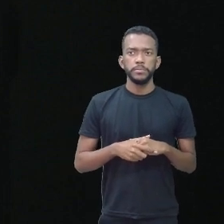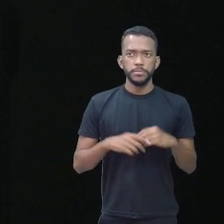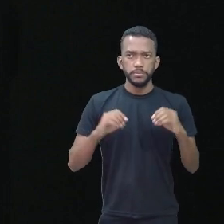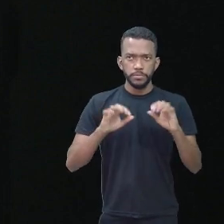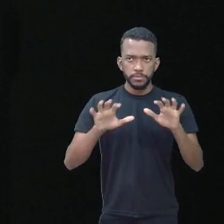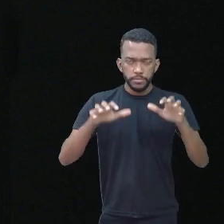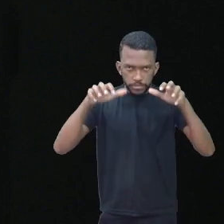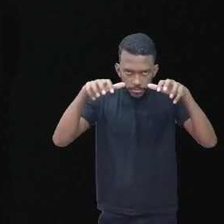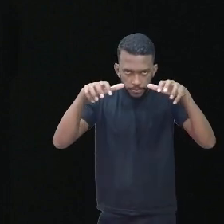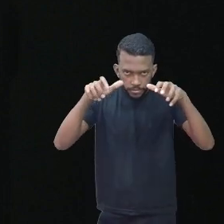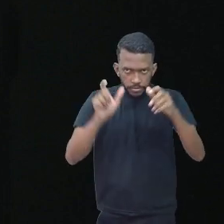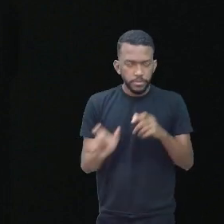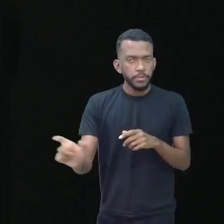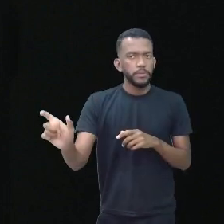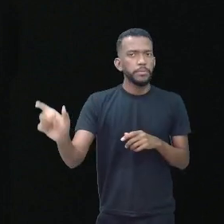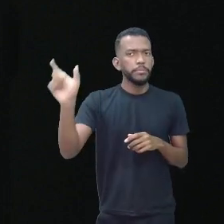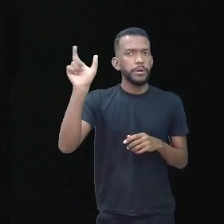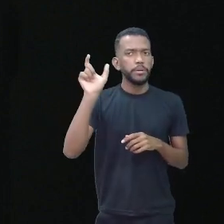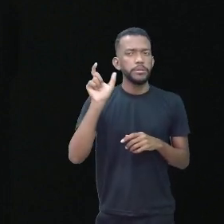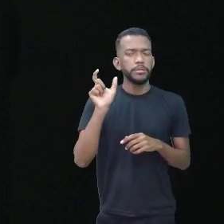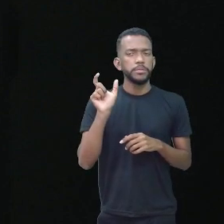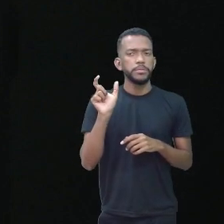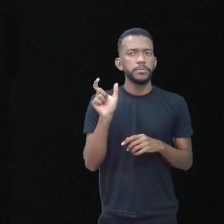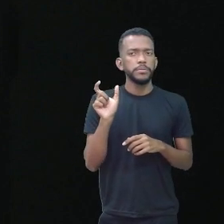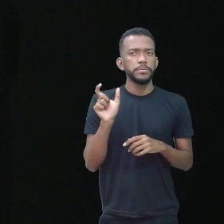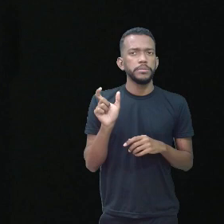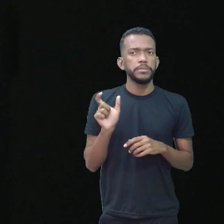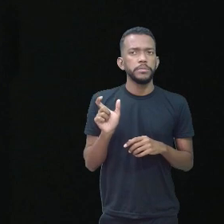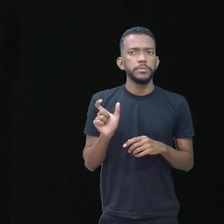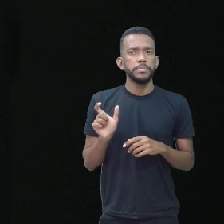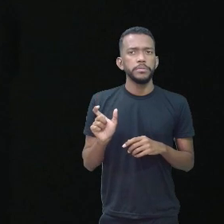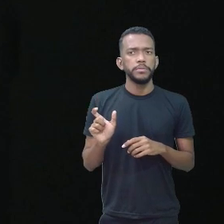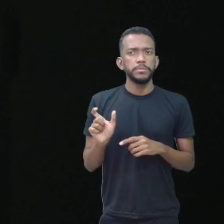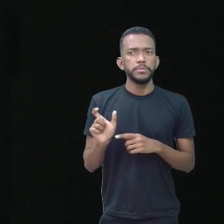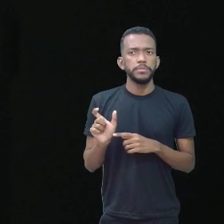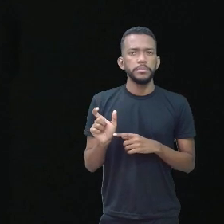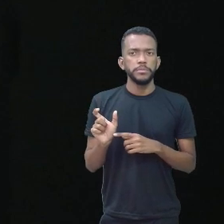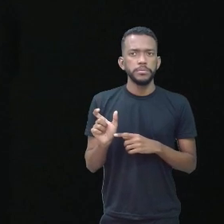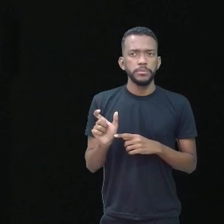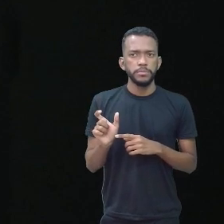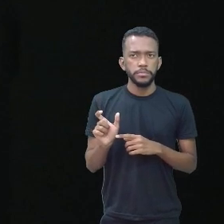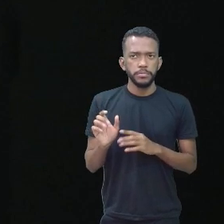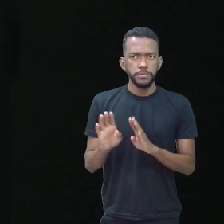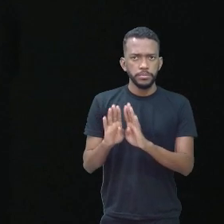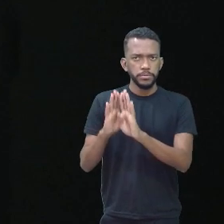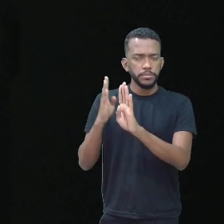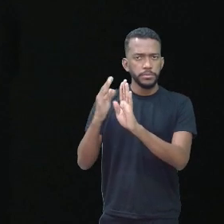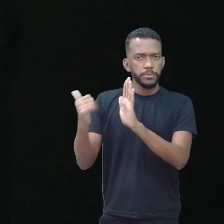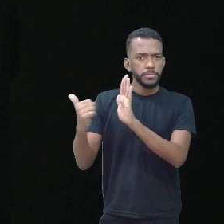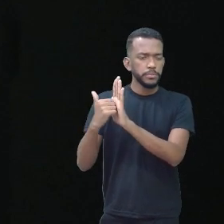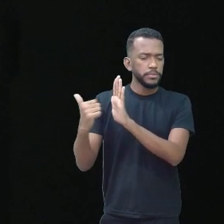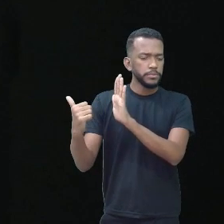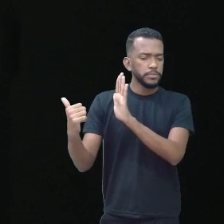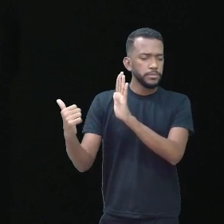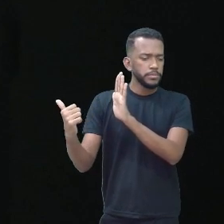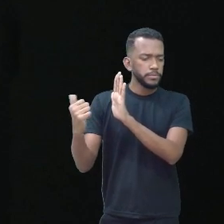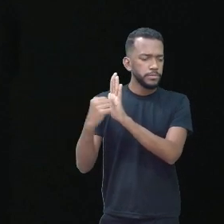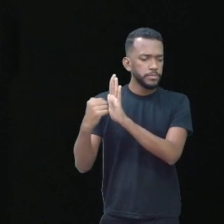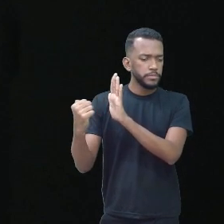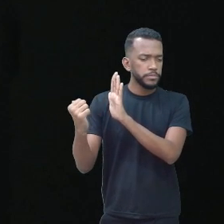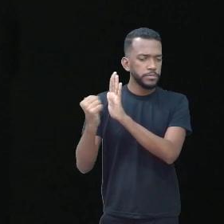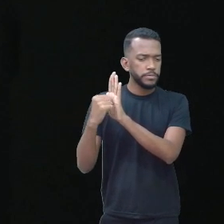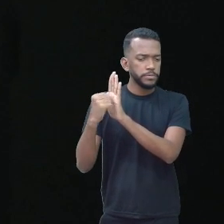Sinistro. E disse essas palavras tais: é alguém que me bate a porta de